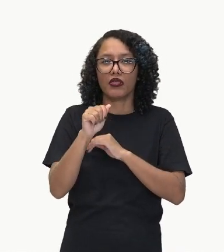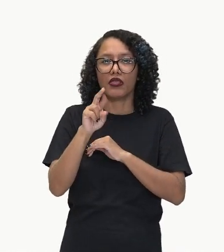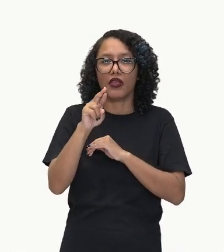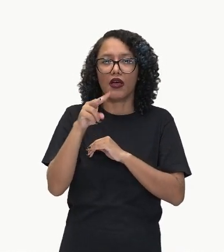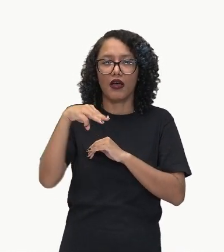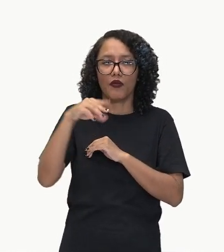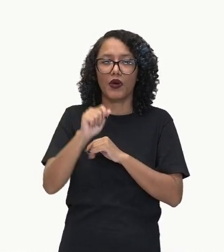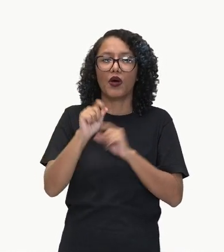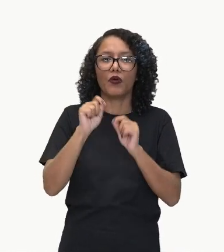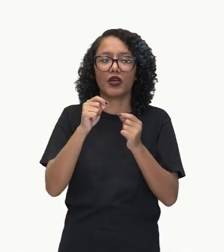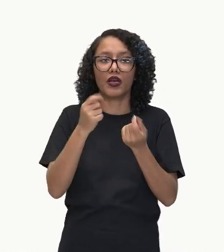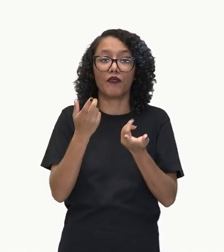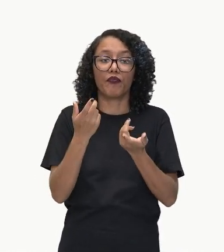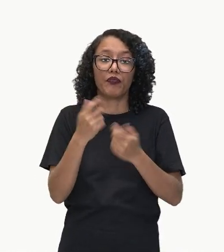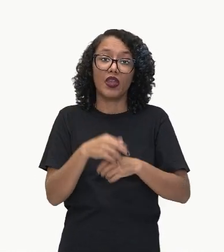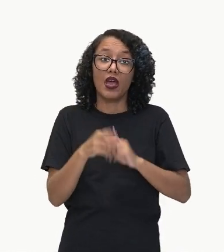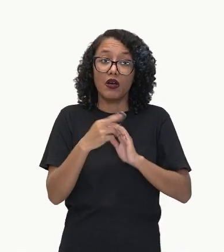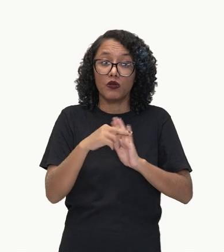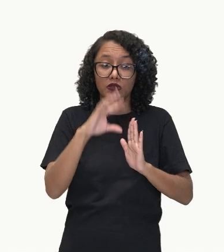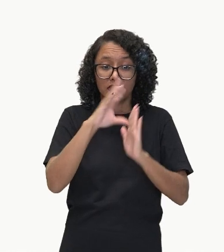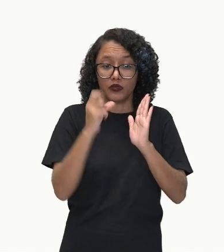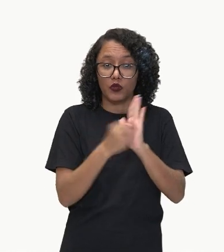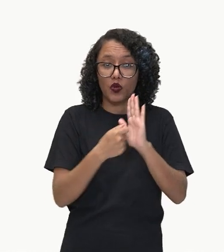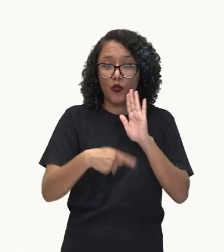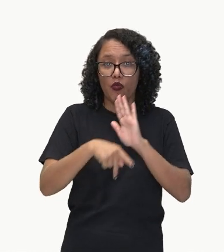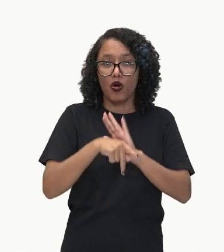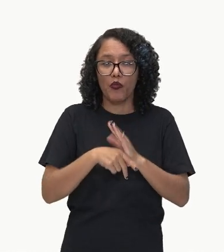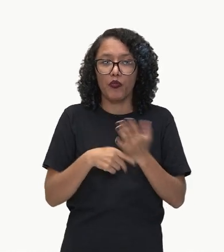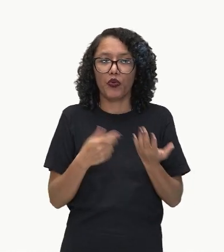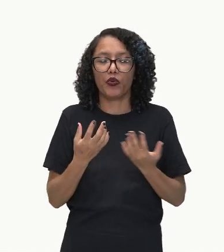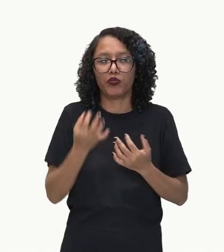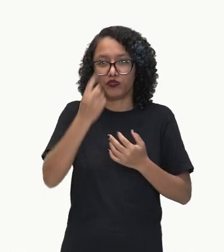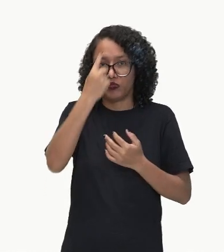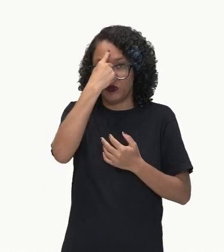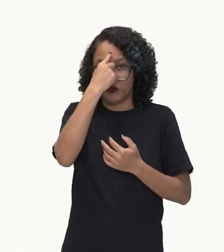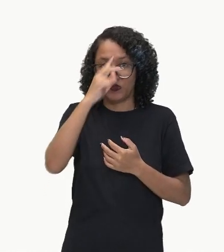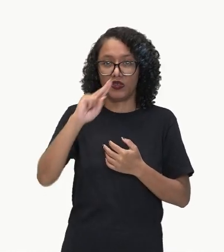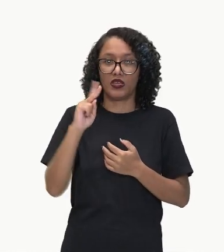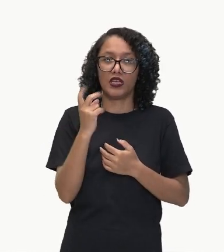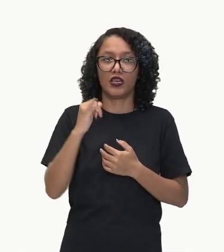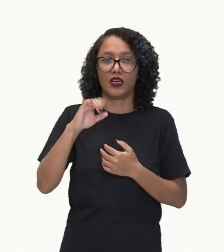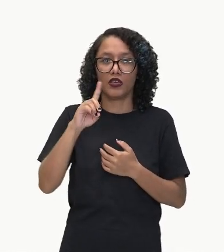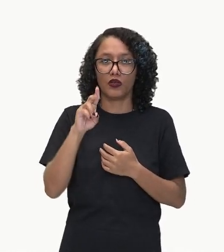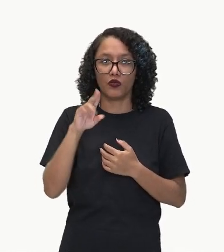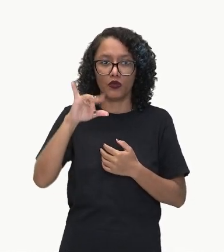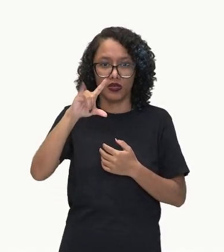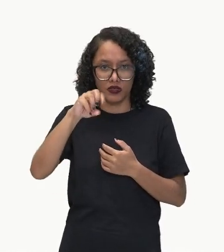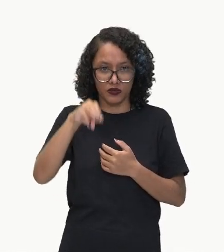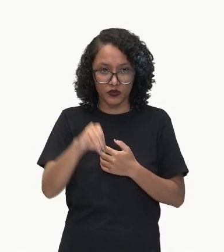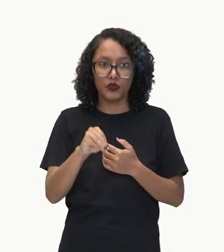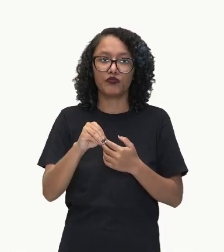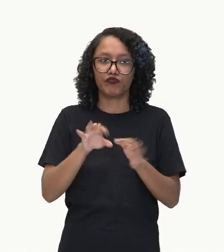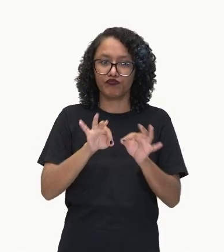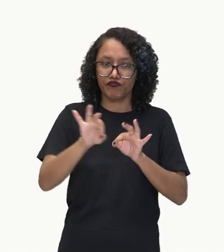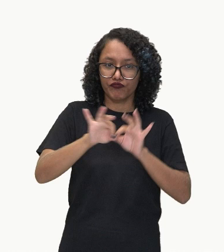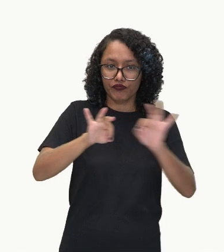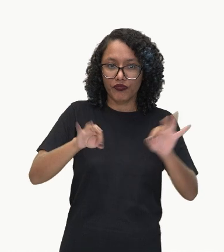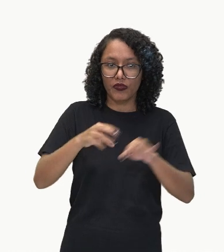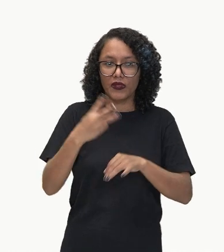símbolo do hinduísmo. Okay? A extensão do país é de